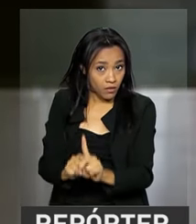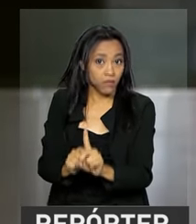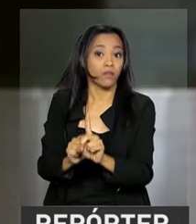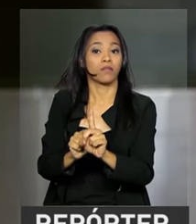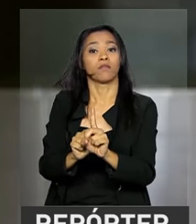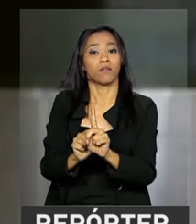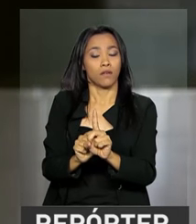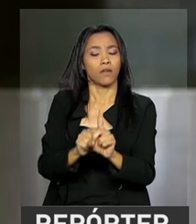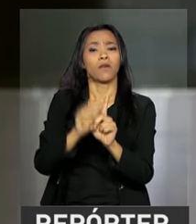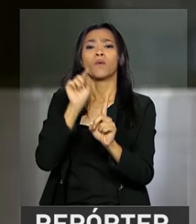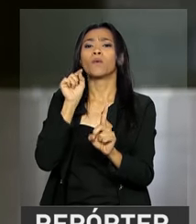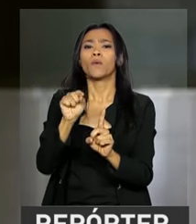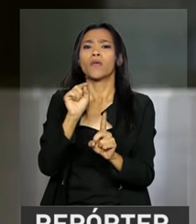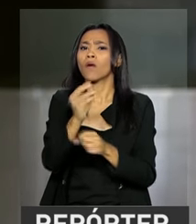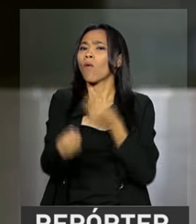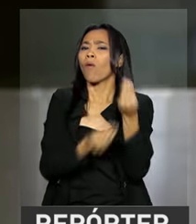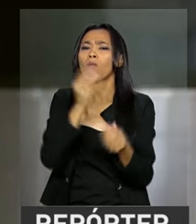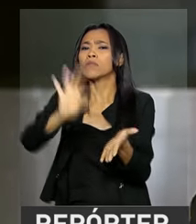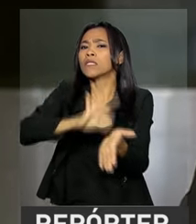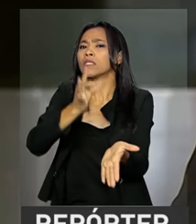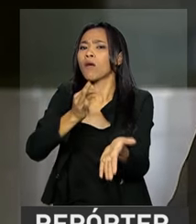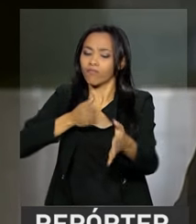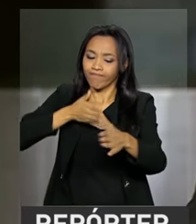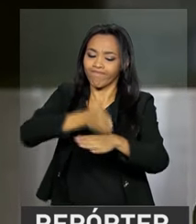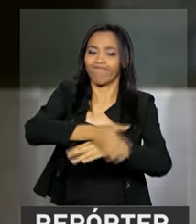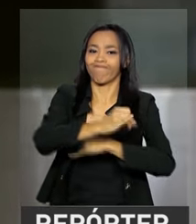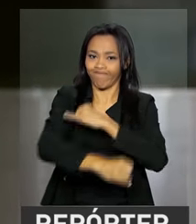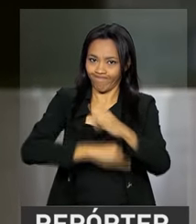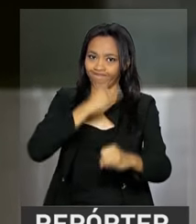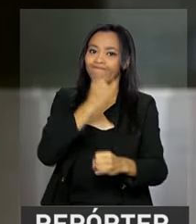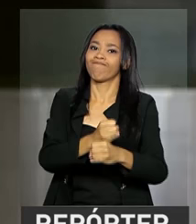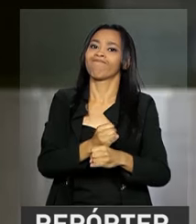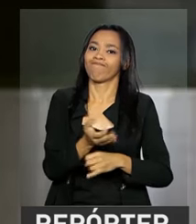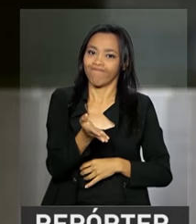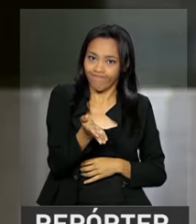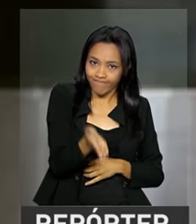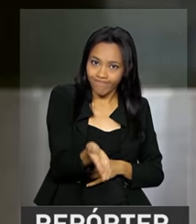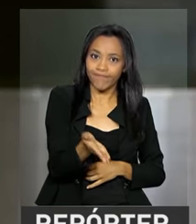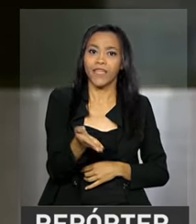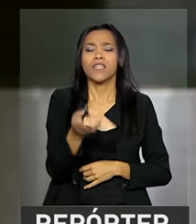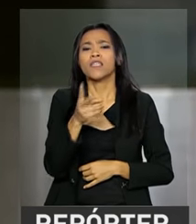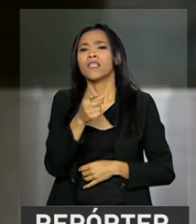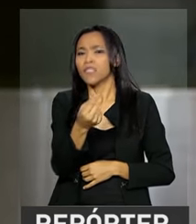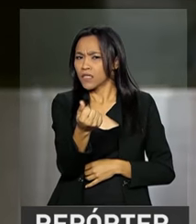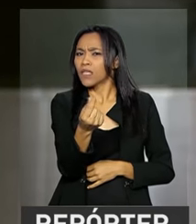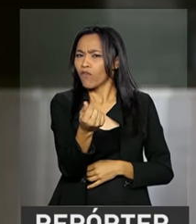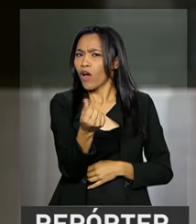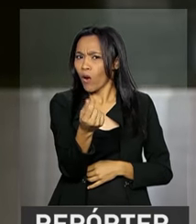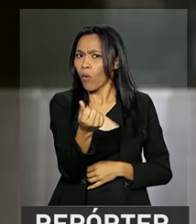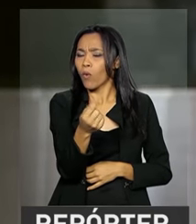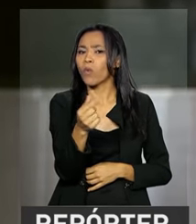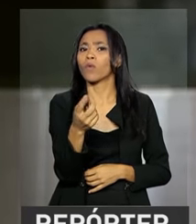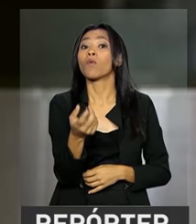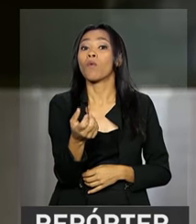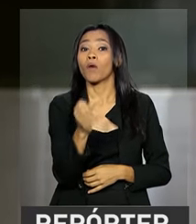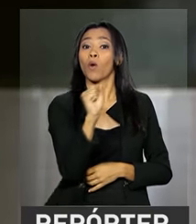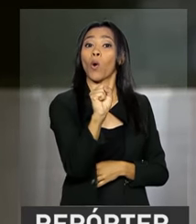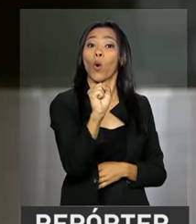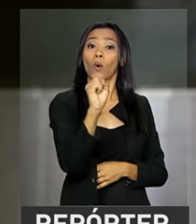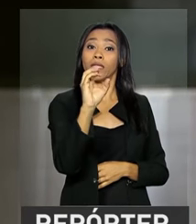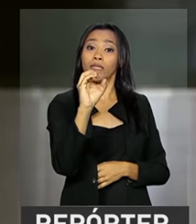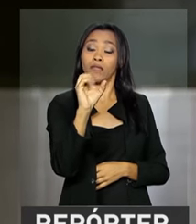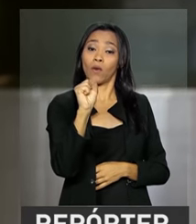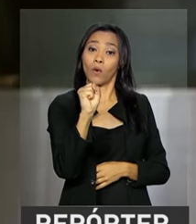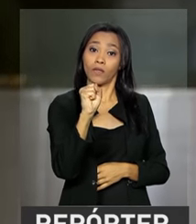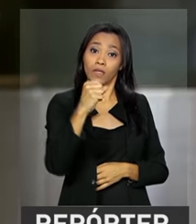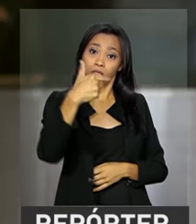feitas exclusivamente pela internet, no site do Enem na internet, e vão custar uma taxa no valor de R$